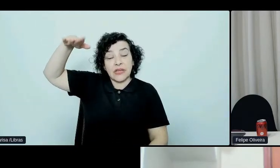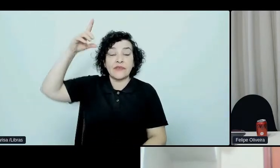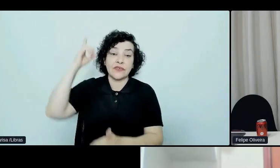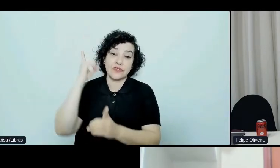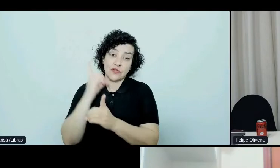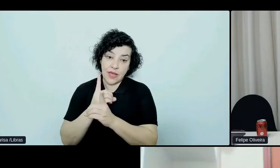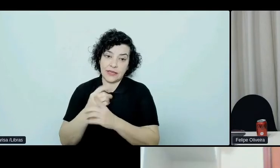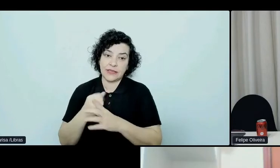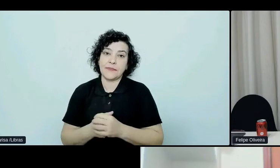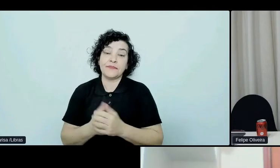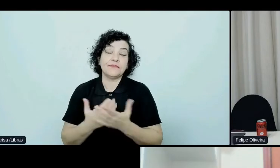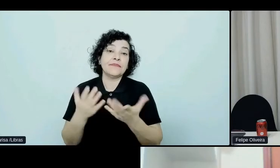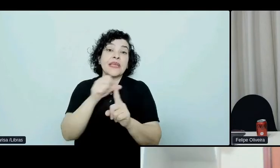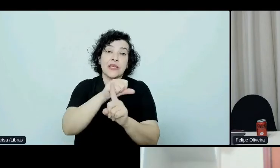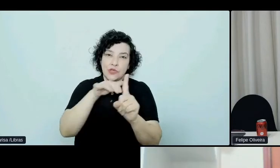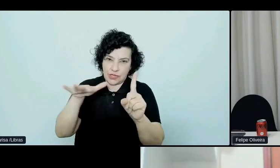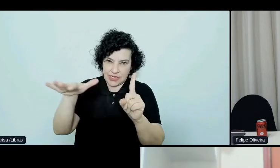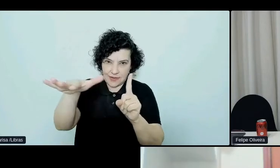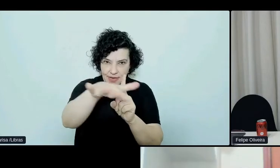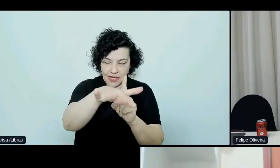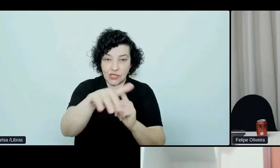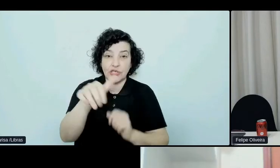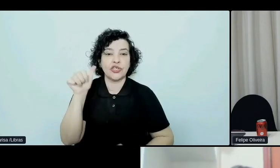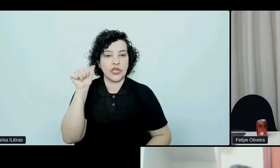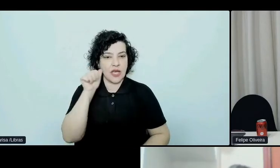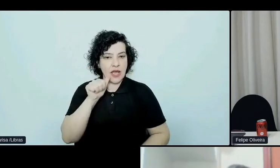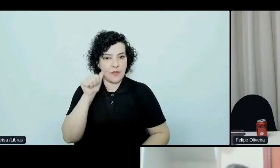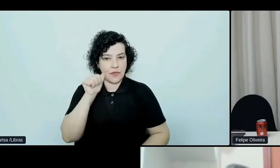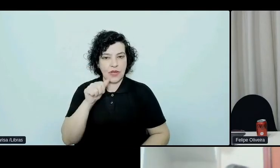que menina autista tem pouquíssimas